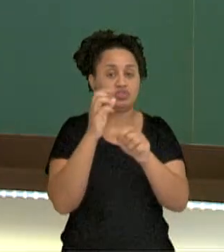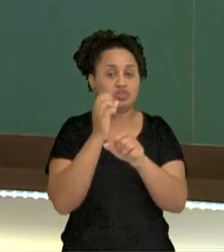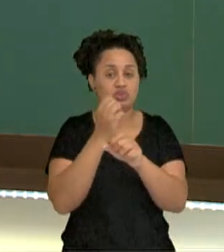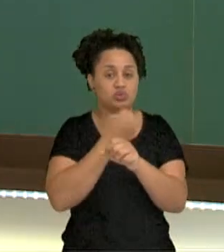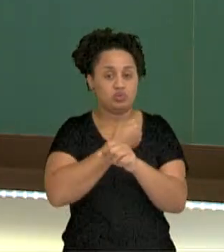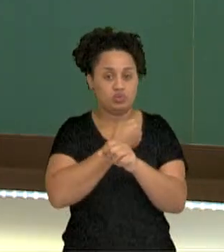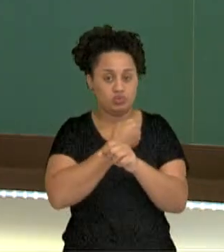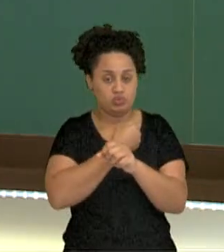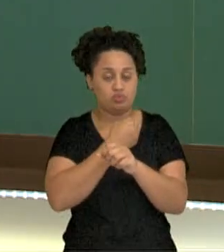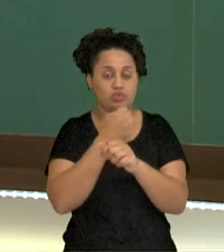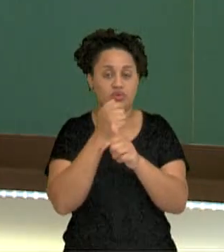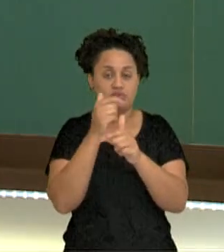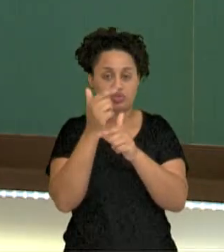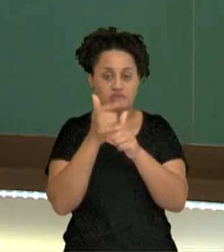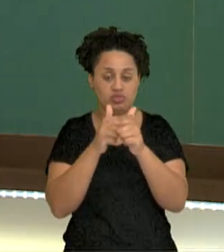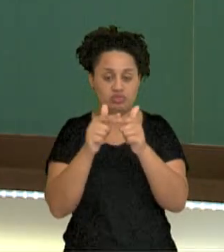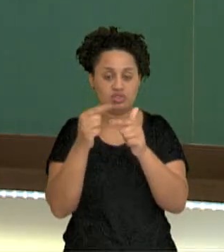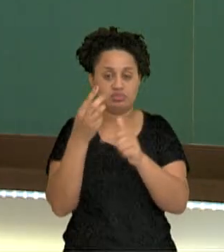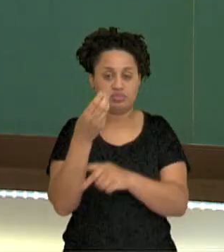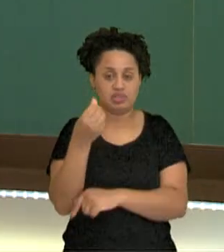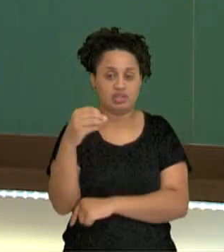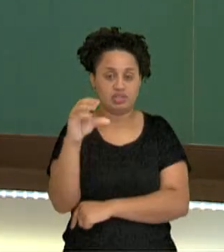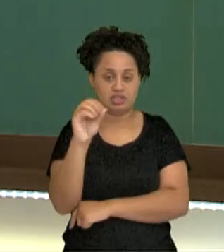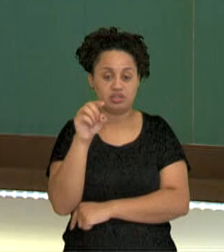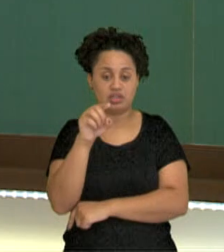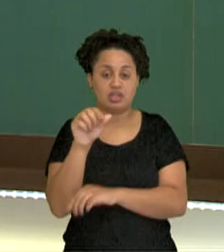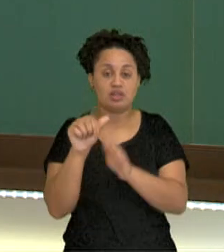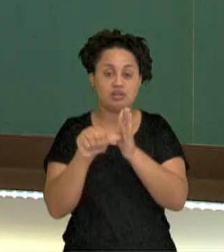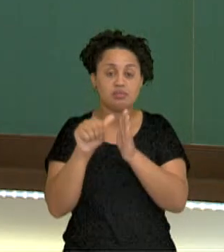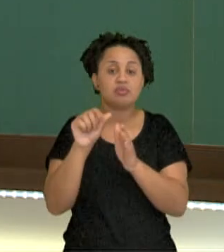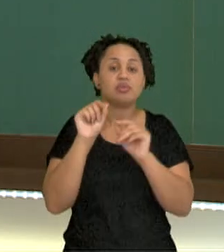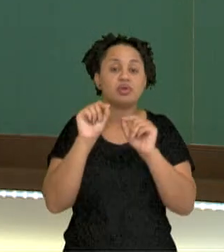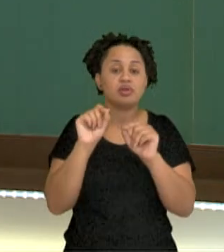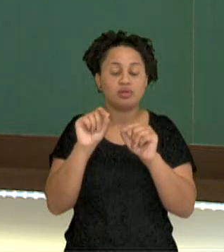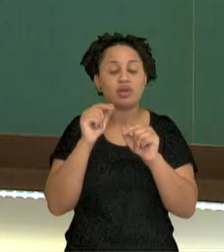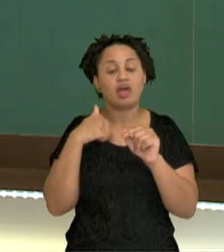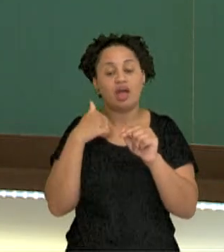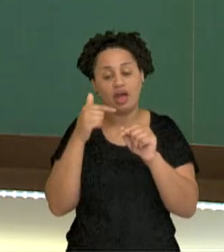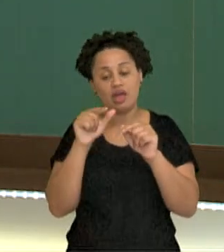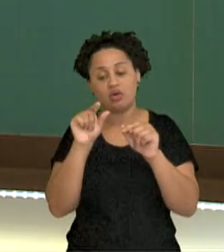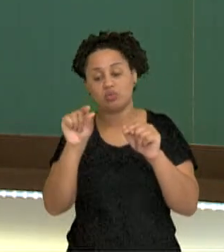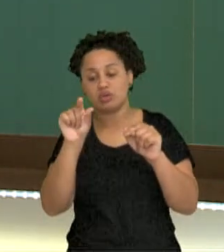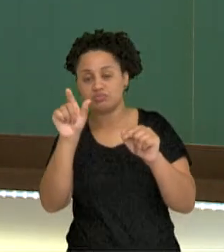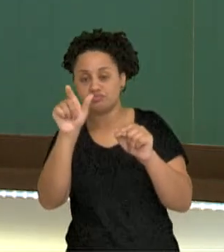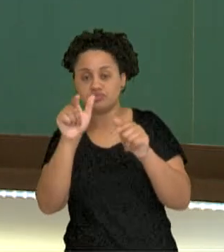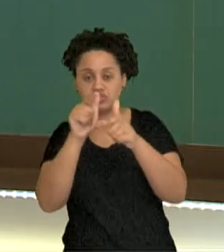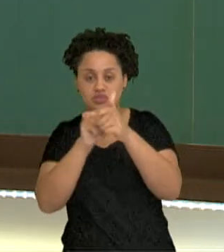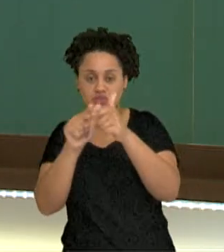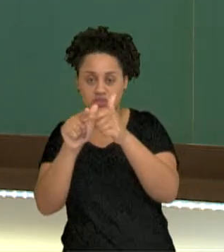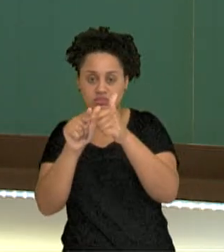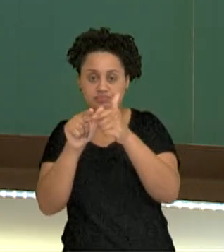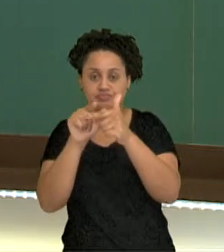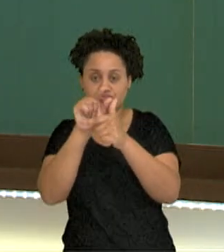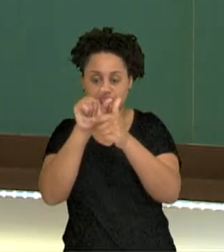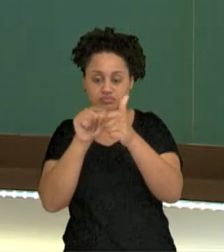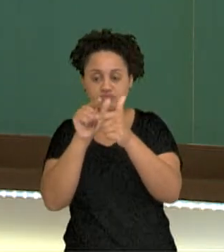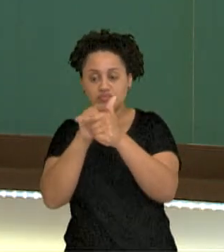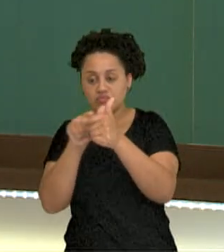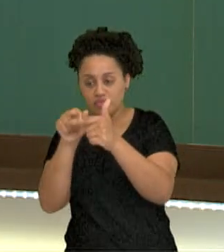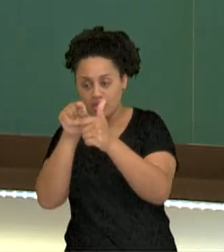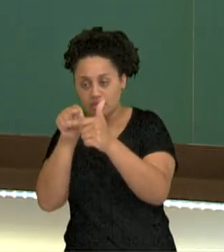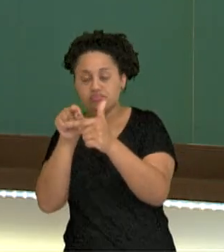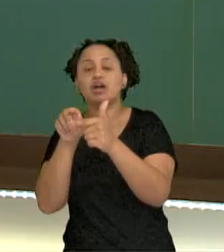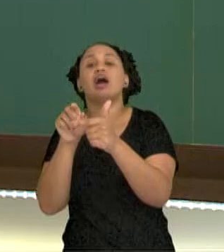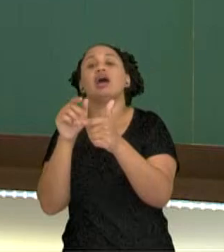ângulo por 360 e essa primeira determinação vai ser o resto dessa divisão. Então, o que sobrar é a tua